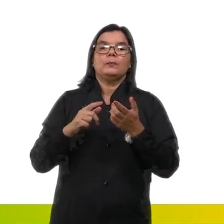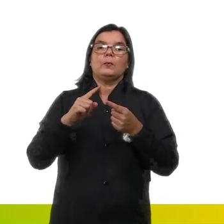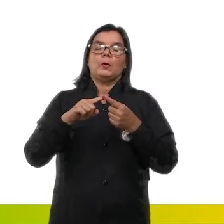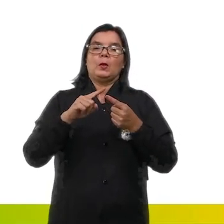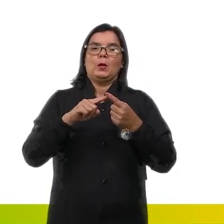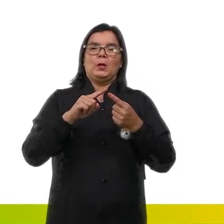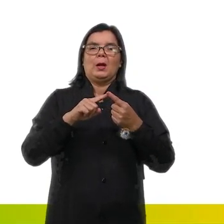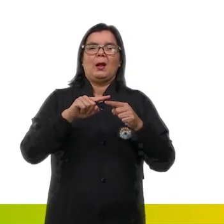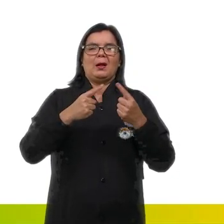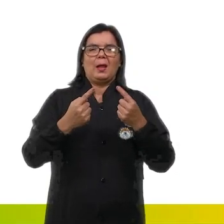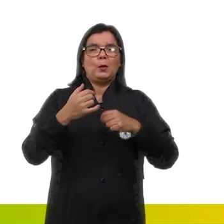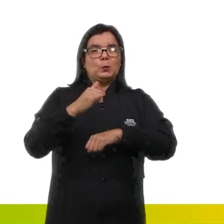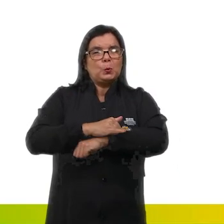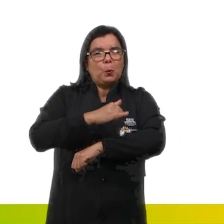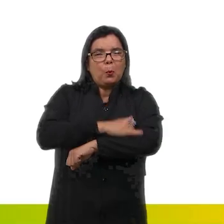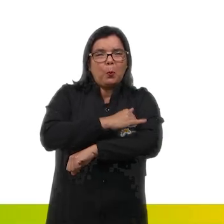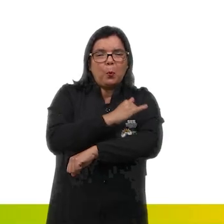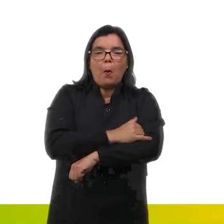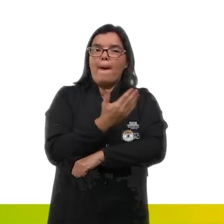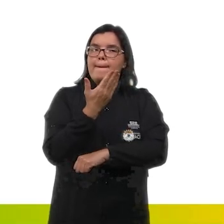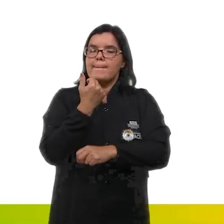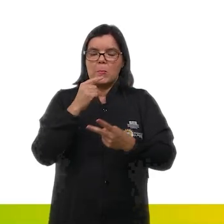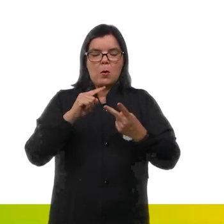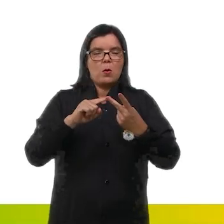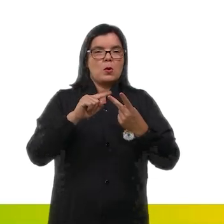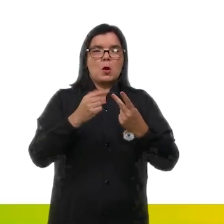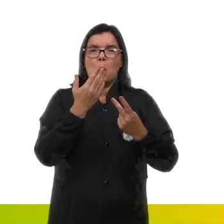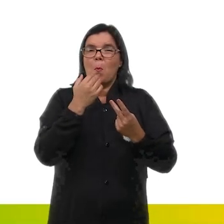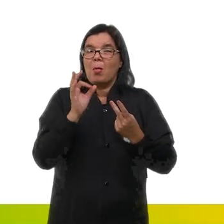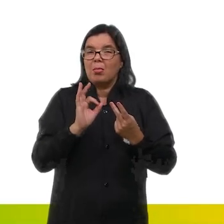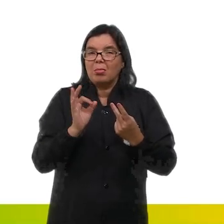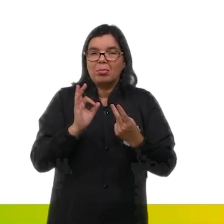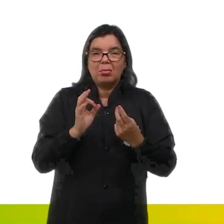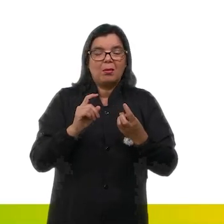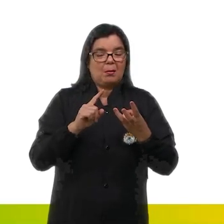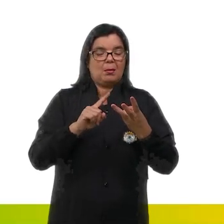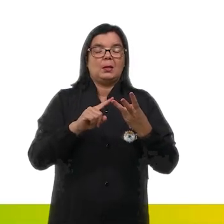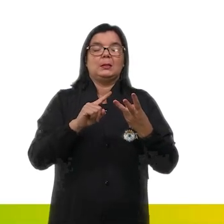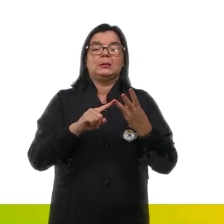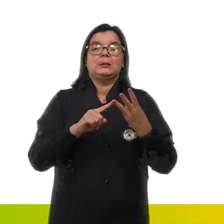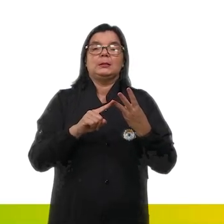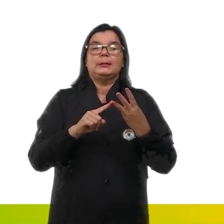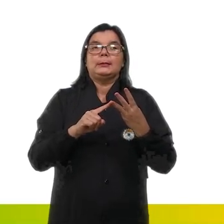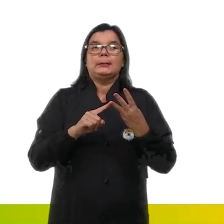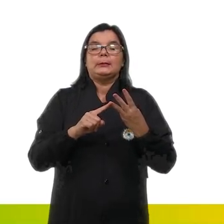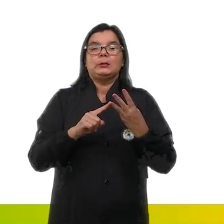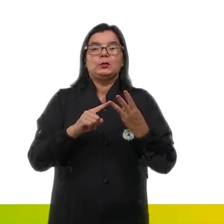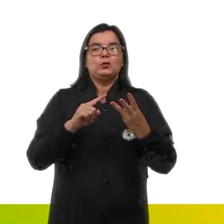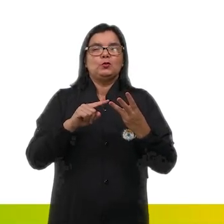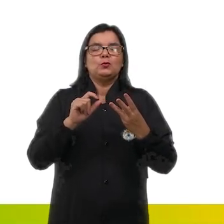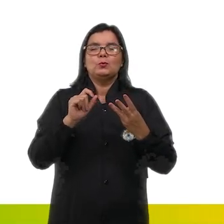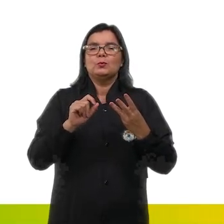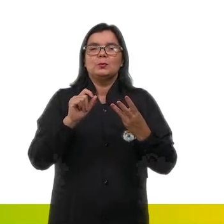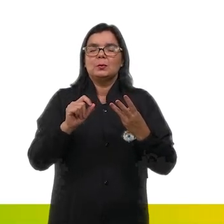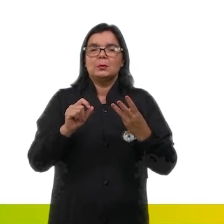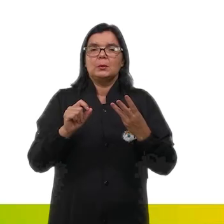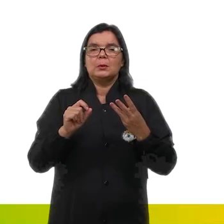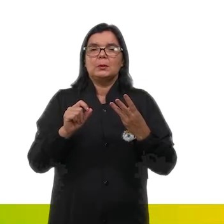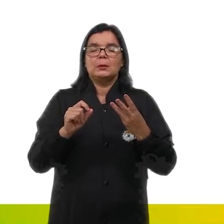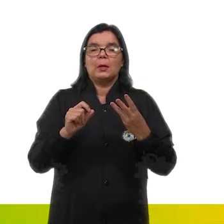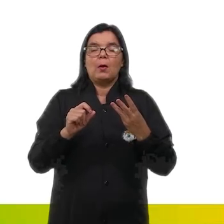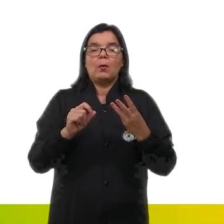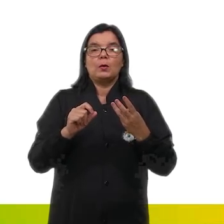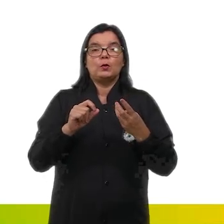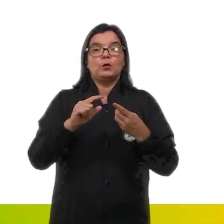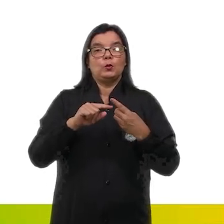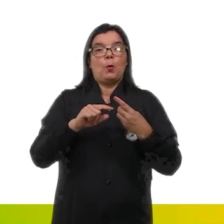Anorexia, bulimia, ortorexia, vigorexia. Aqui tem uma discriminação que seria, ó, anorexia seria a